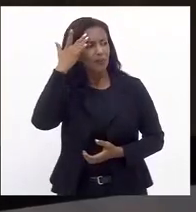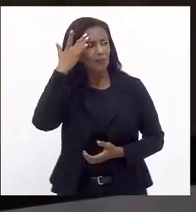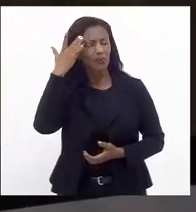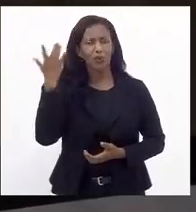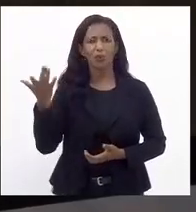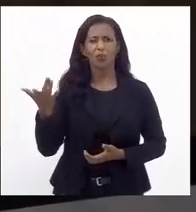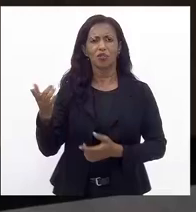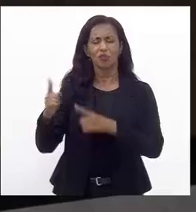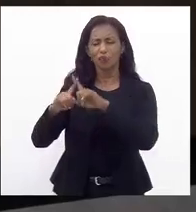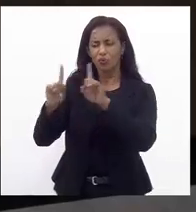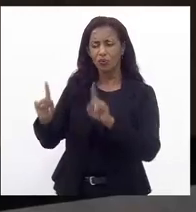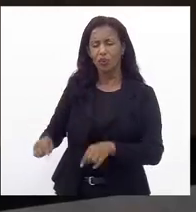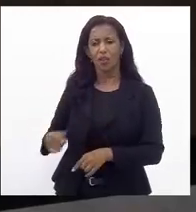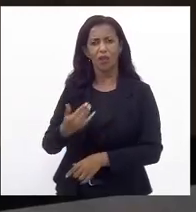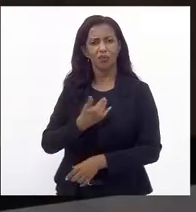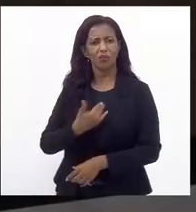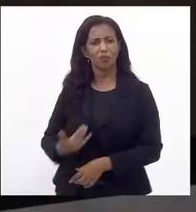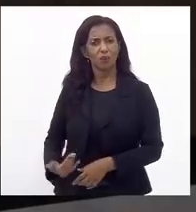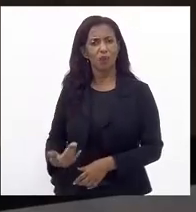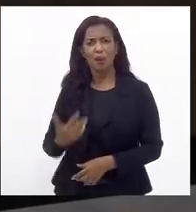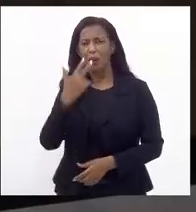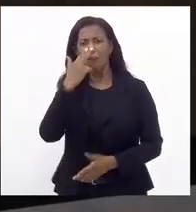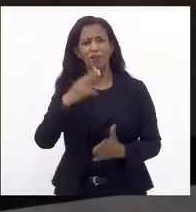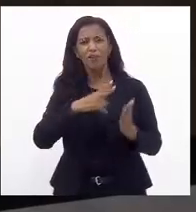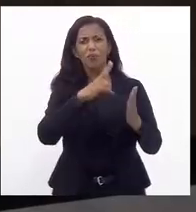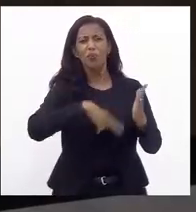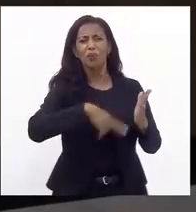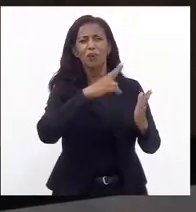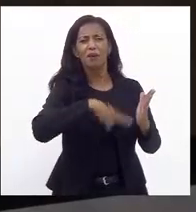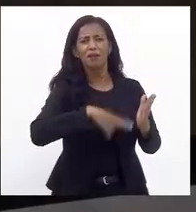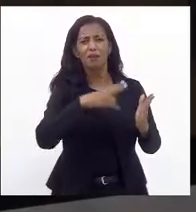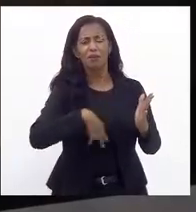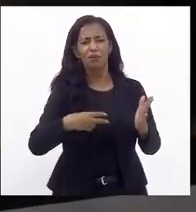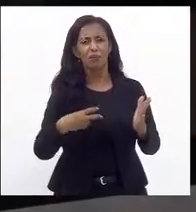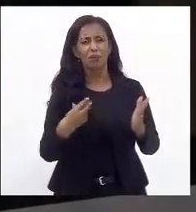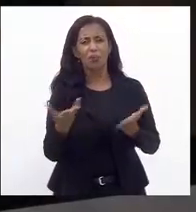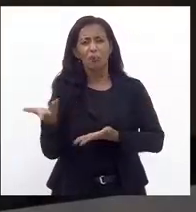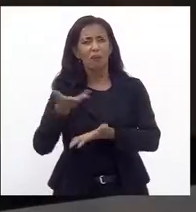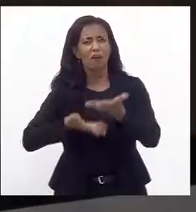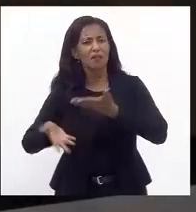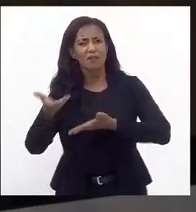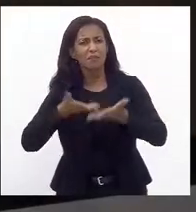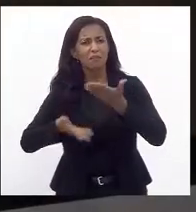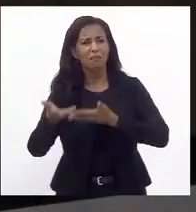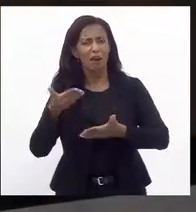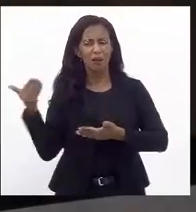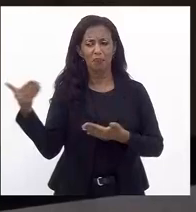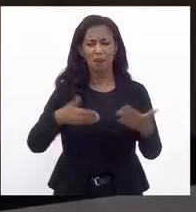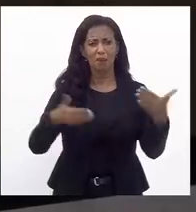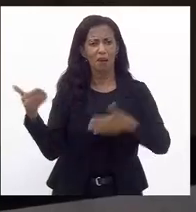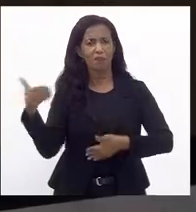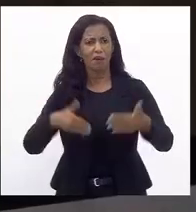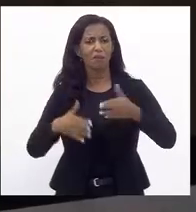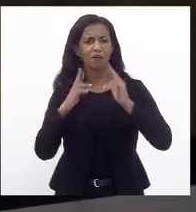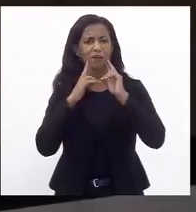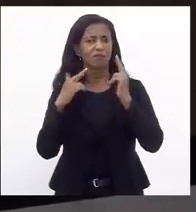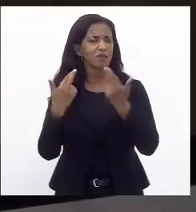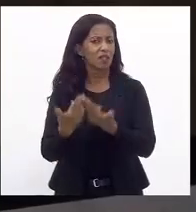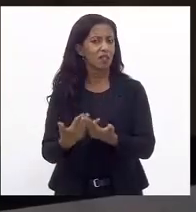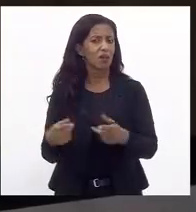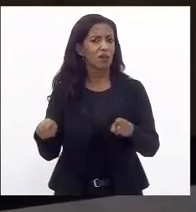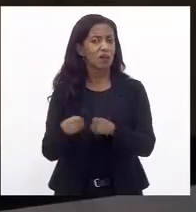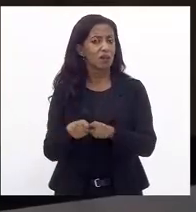deve servidores públicos não leram efetivamente aquilo que foi ou não participar efetivamente da nossa nas regiões aqui